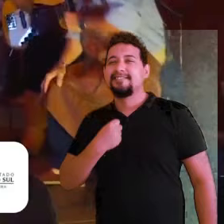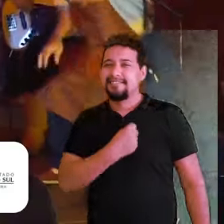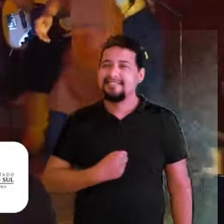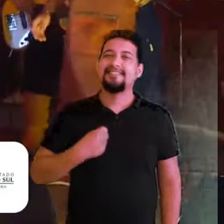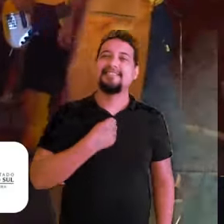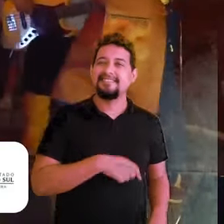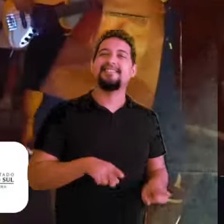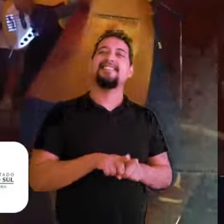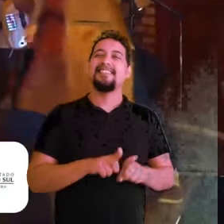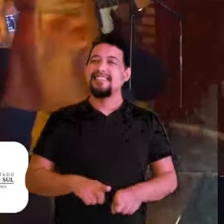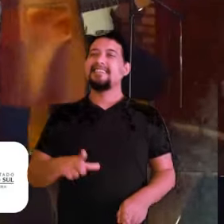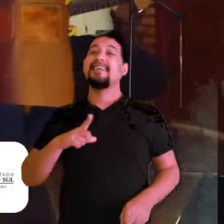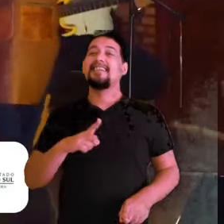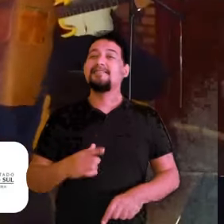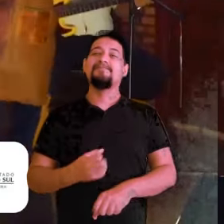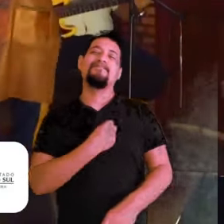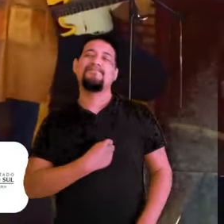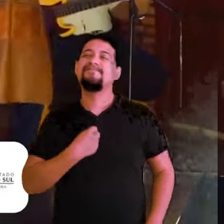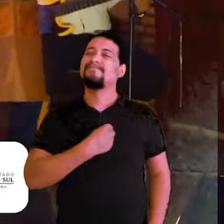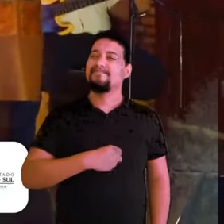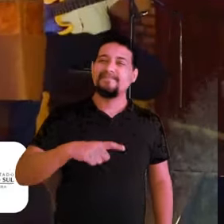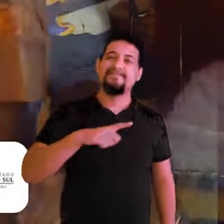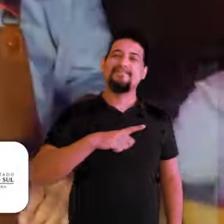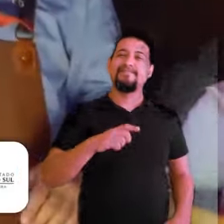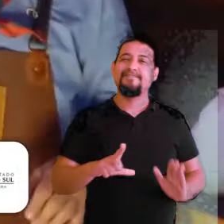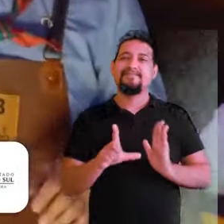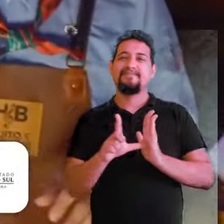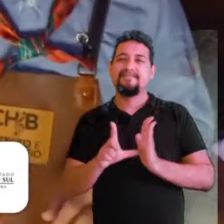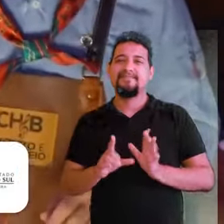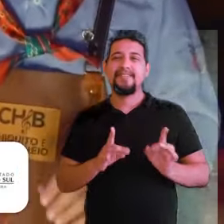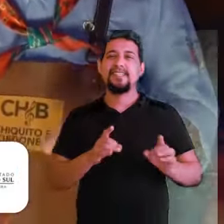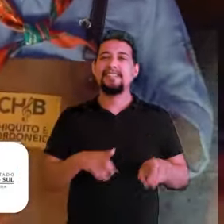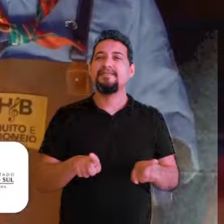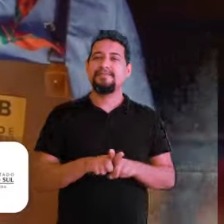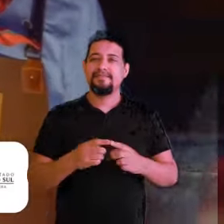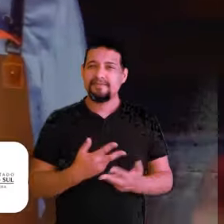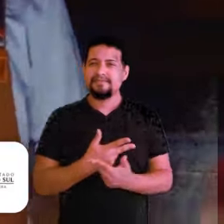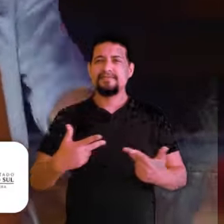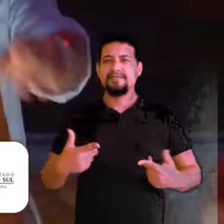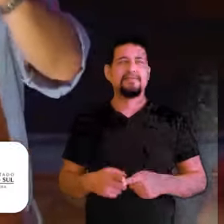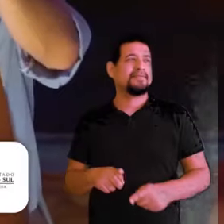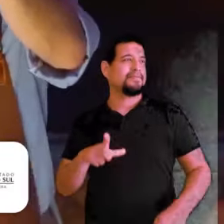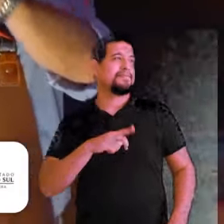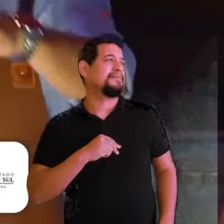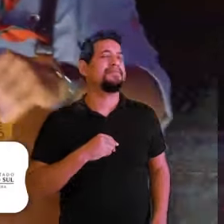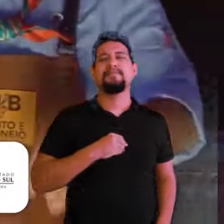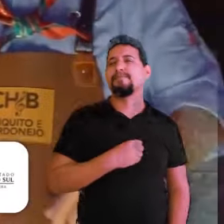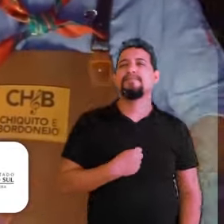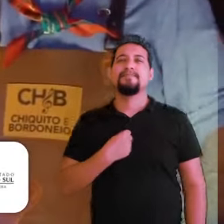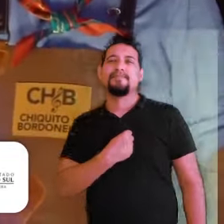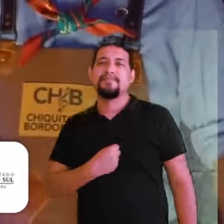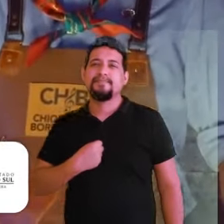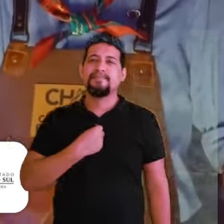petiço da saudade, levando em você que ternura que me dá. Ir lá na venda pra ser compra pro meu vô, foi a relíquia do meu